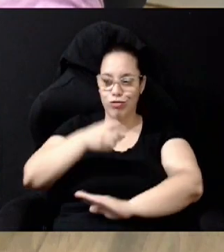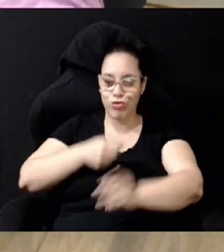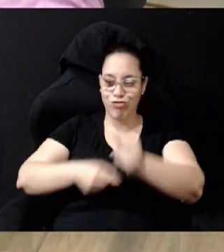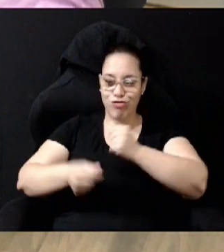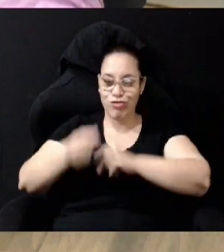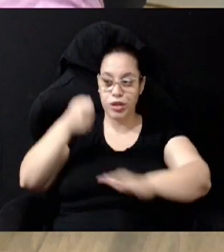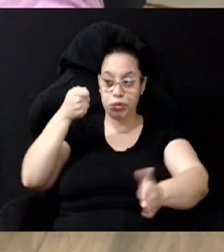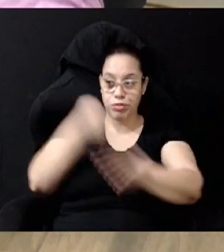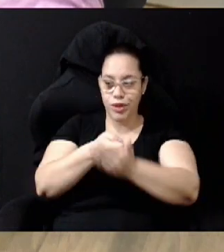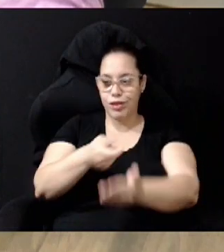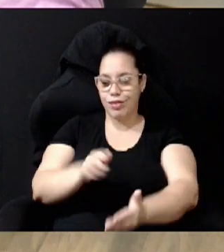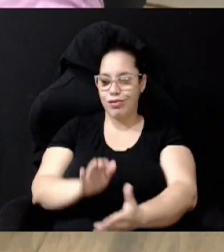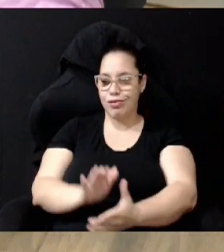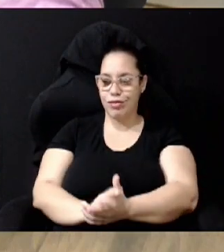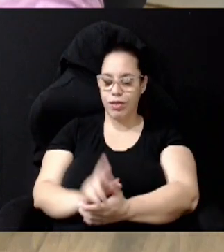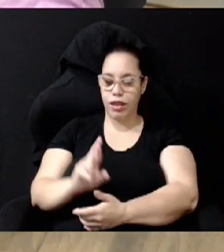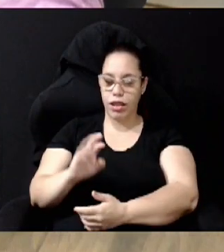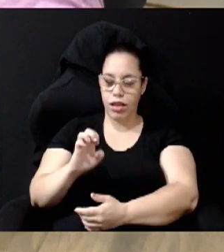também comentou isso.